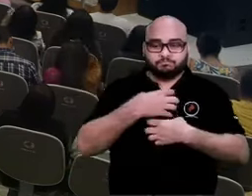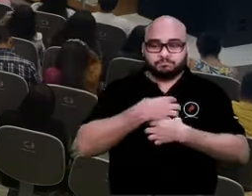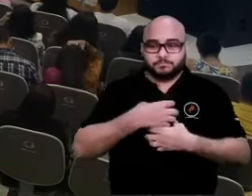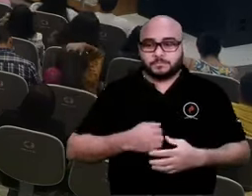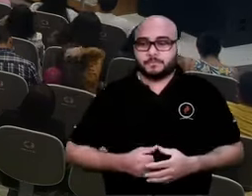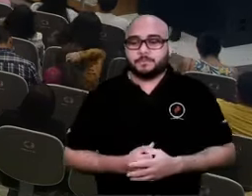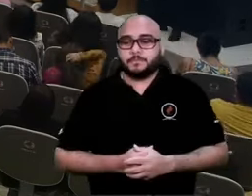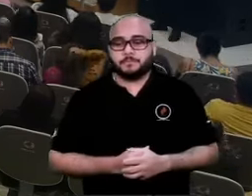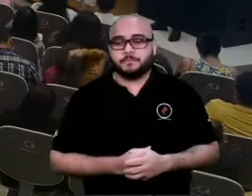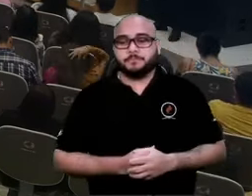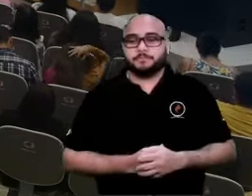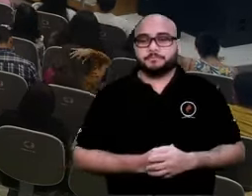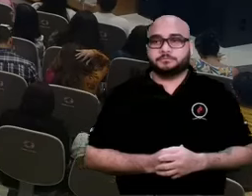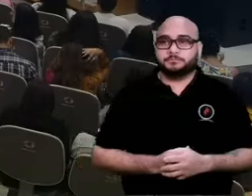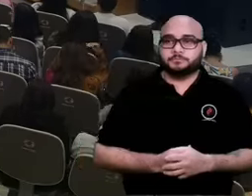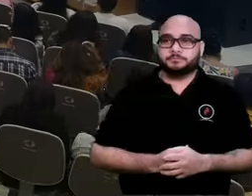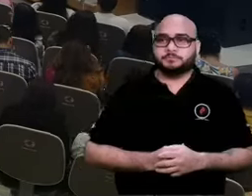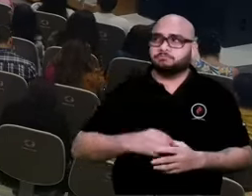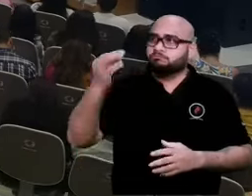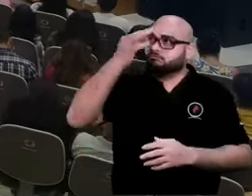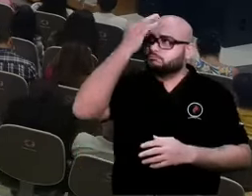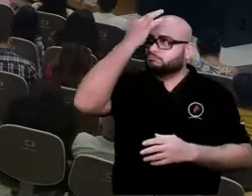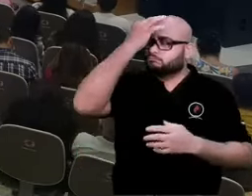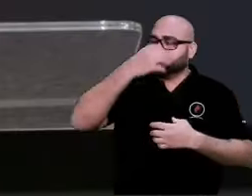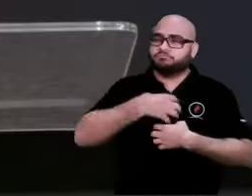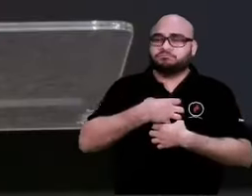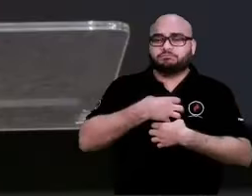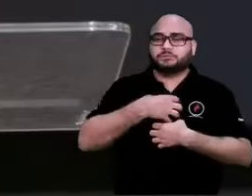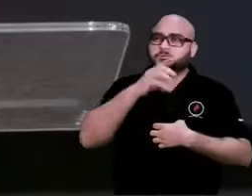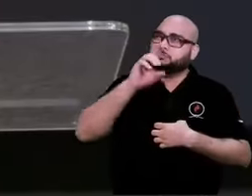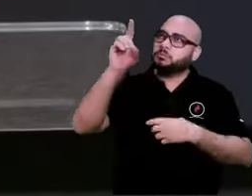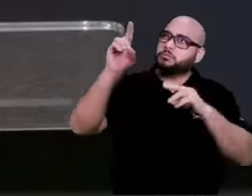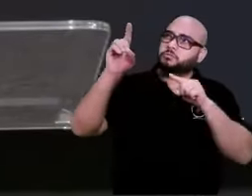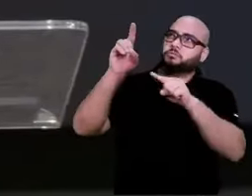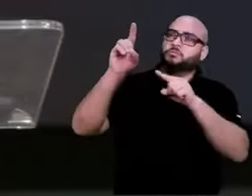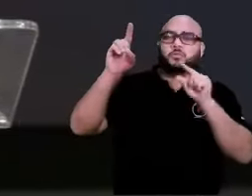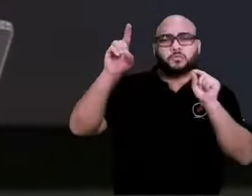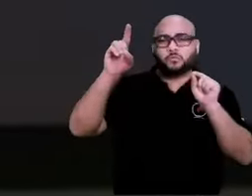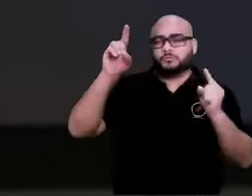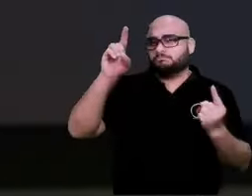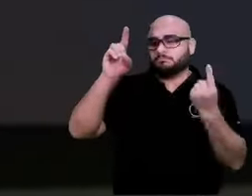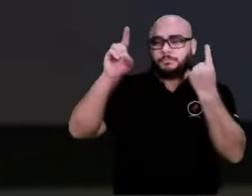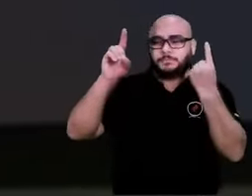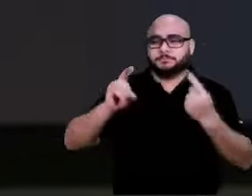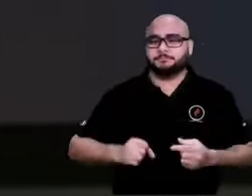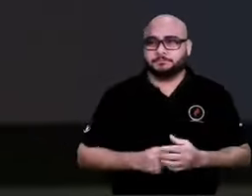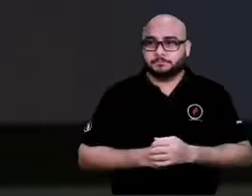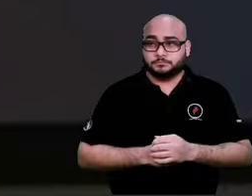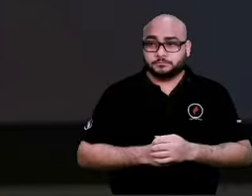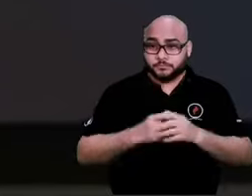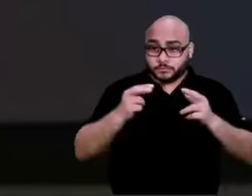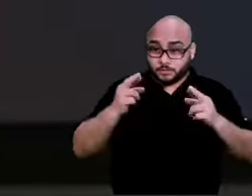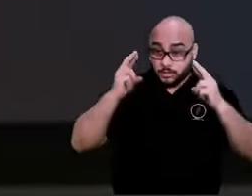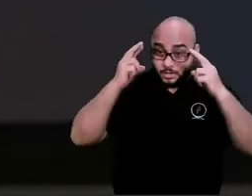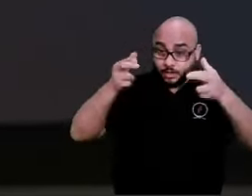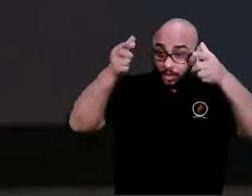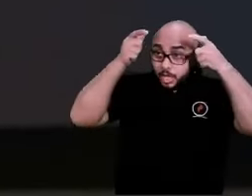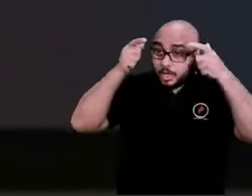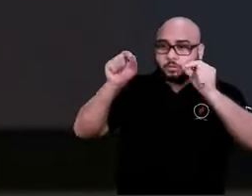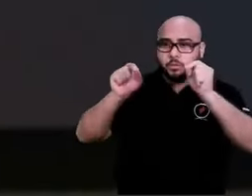Oh, Espírito Santo de Deus. Vai Sisac, pastor Odilton, com 1.200